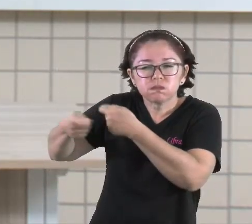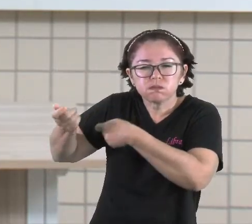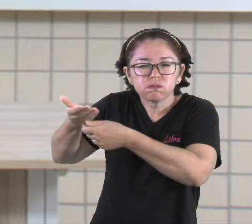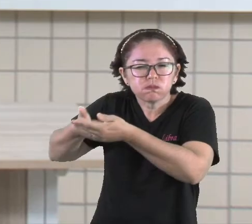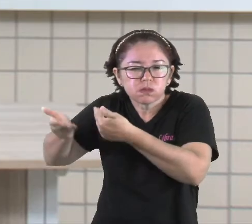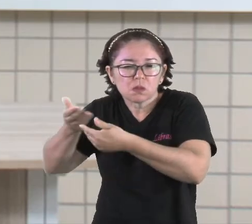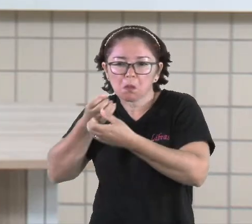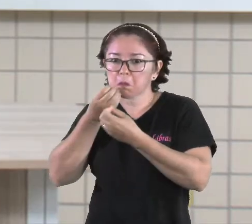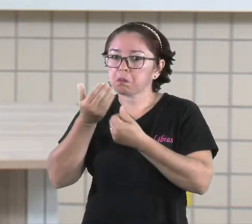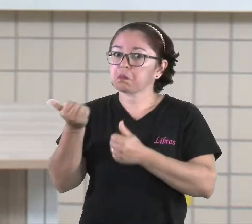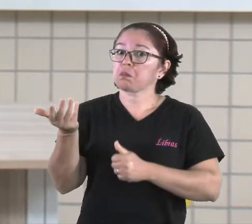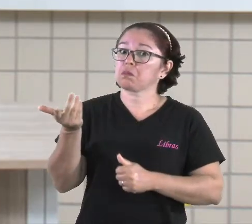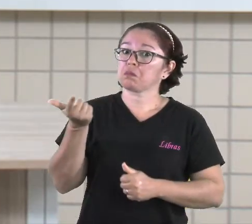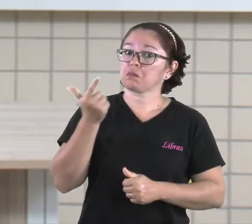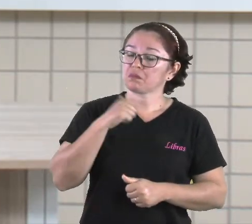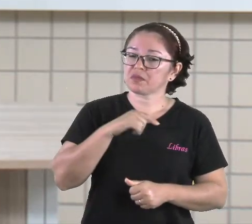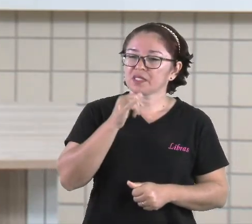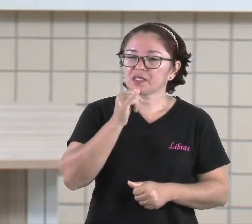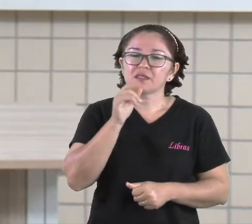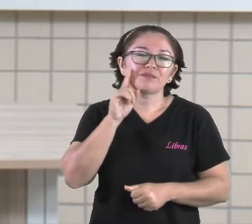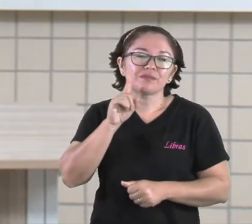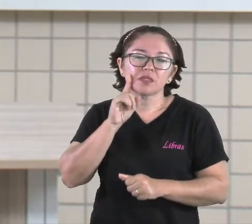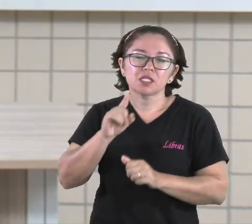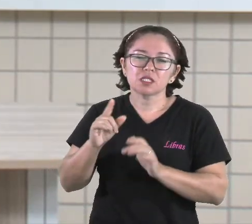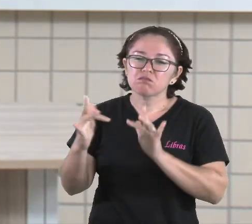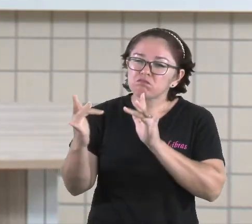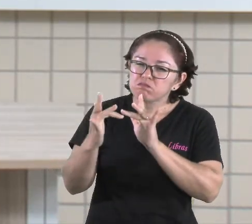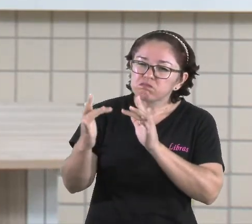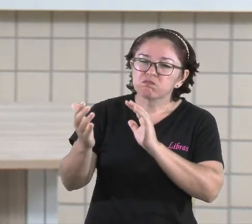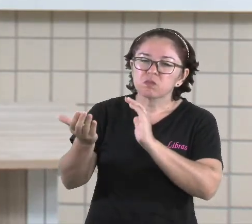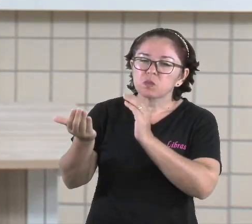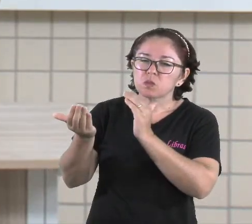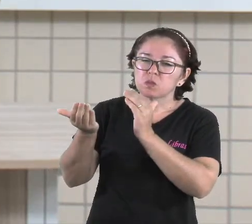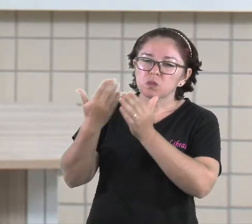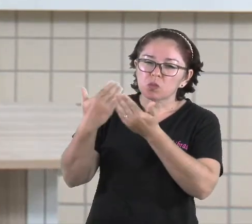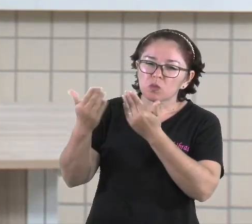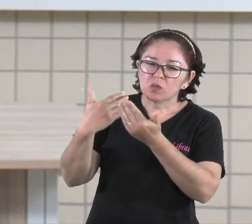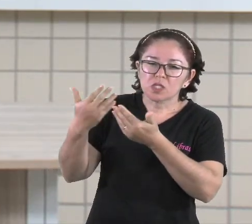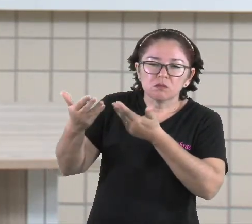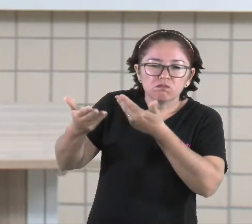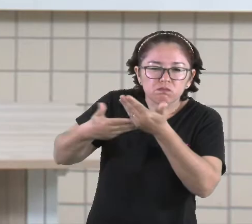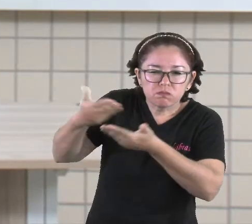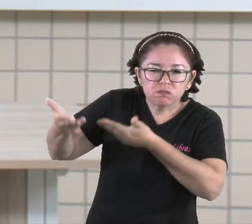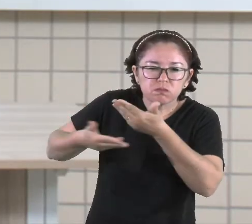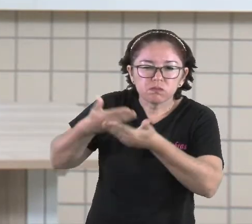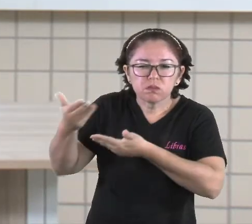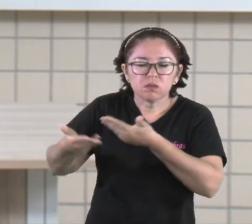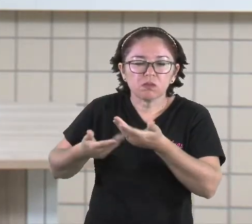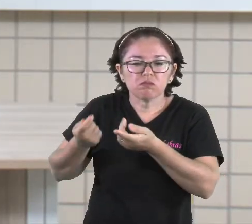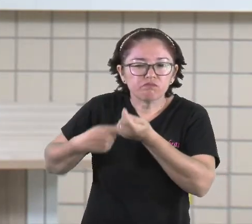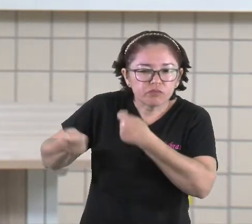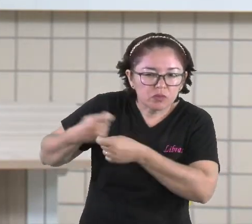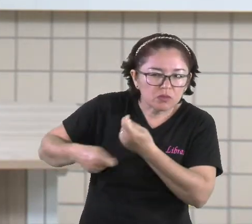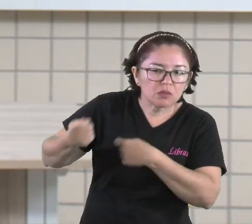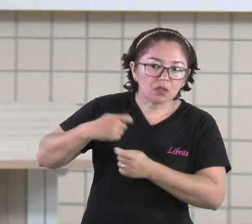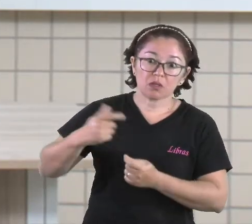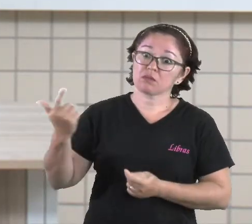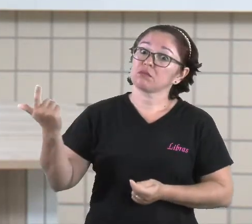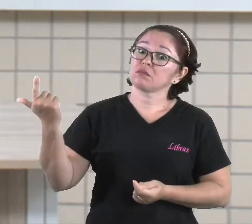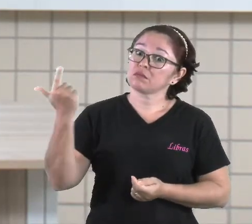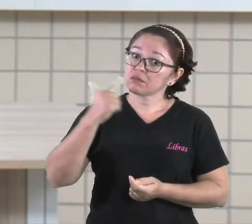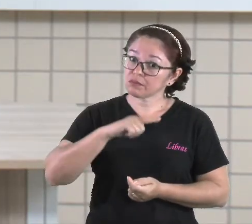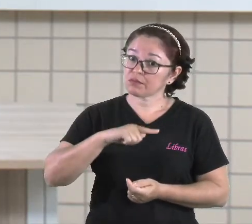de negociação com os Estados Unidos para fortalecer o parque industrial brasileiro. E nisso surgiu a primeira grande